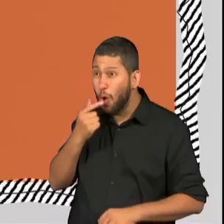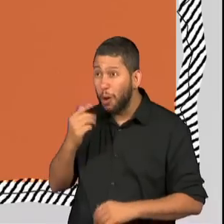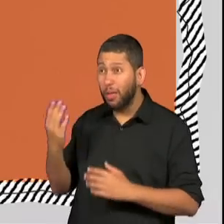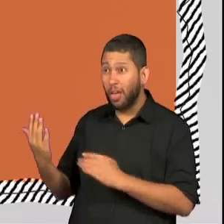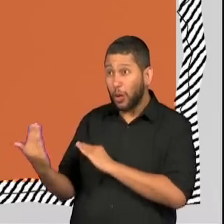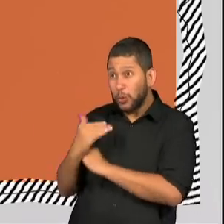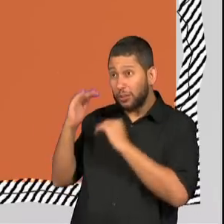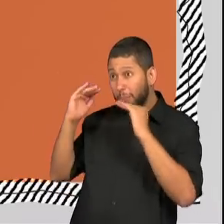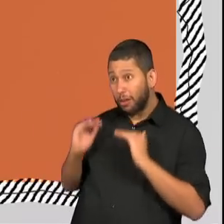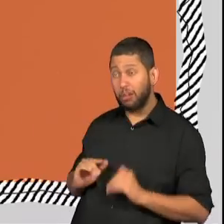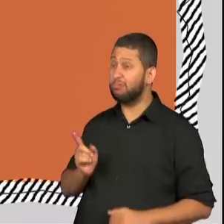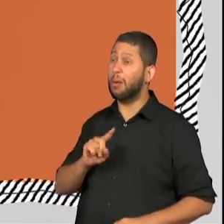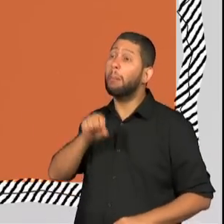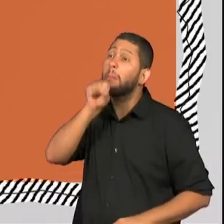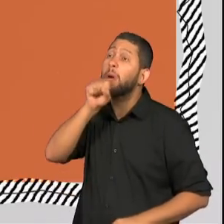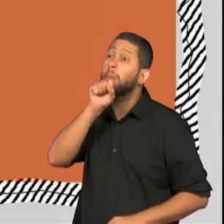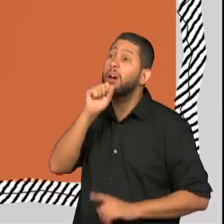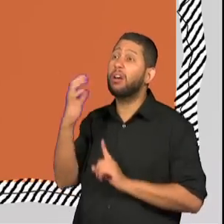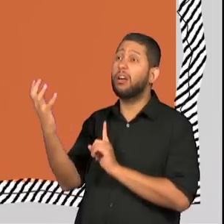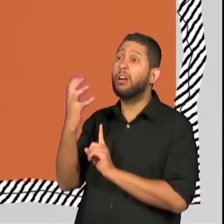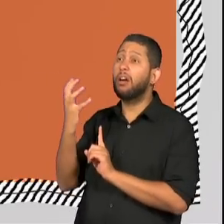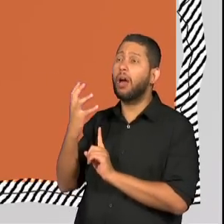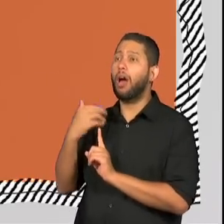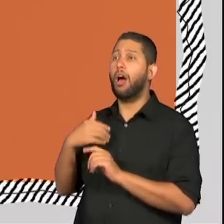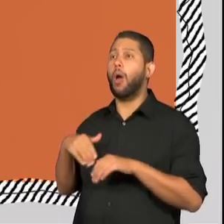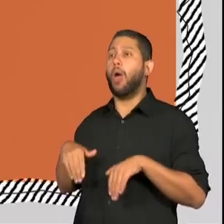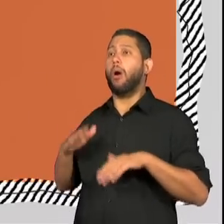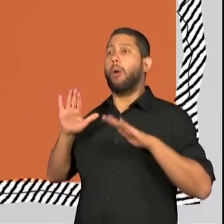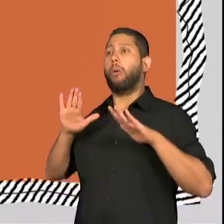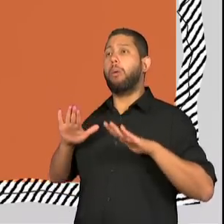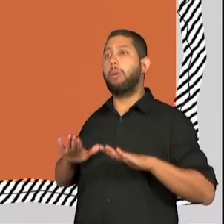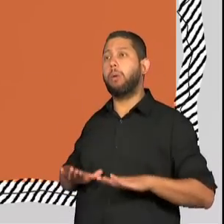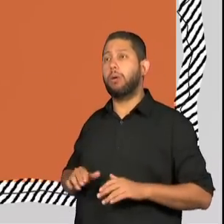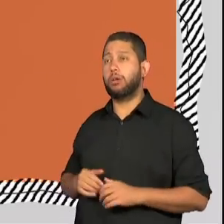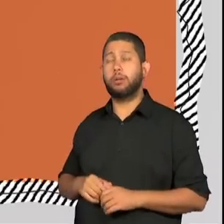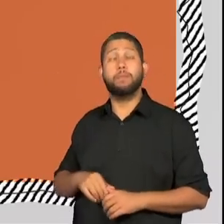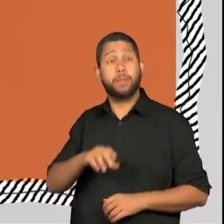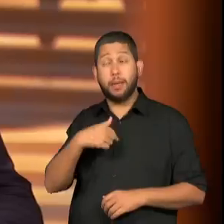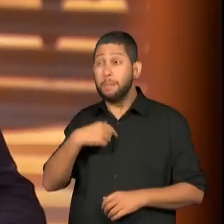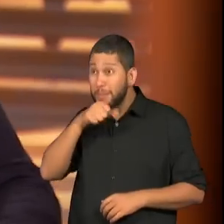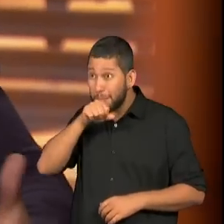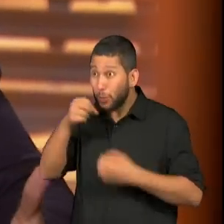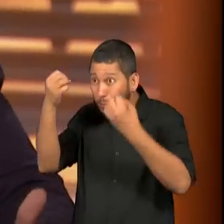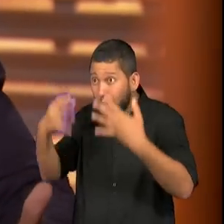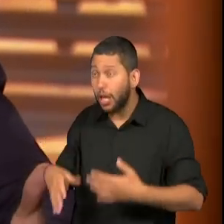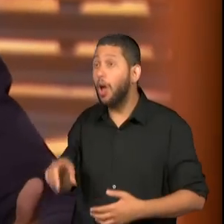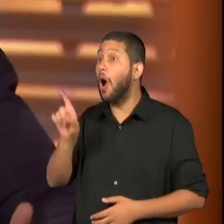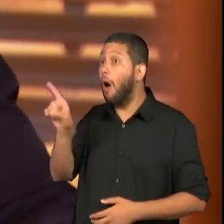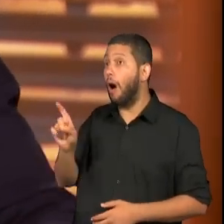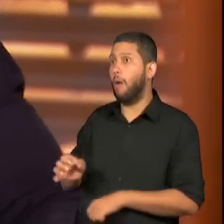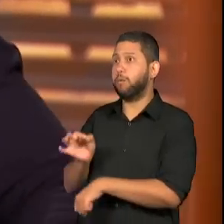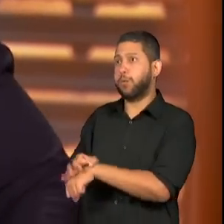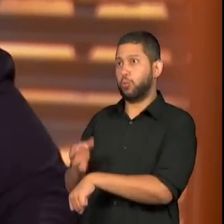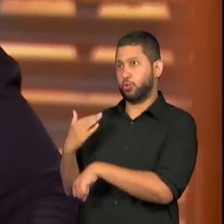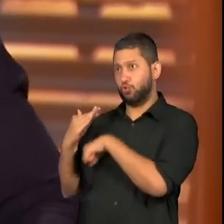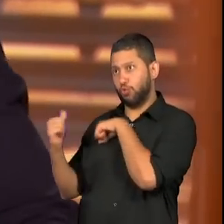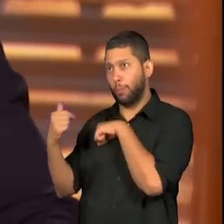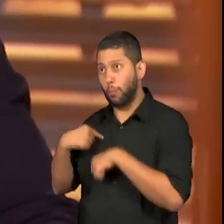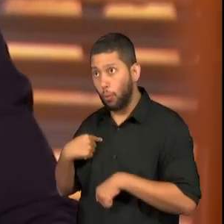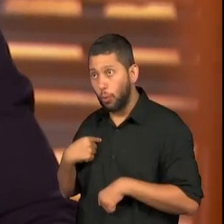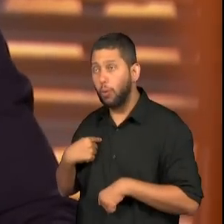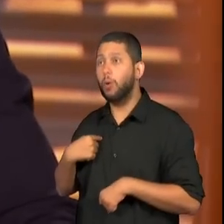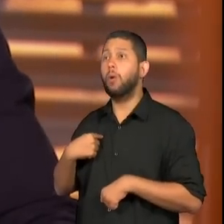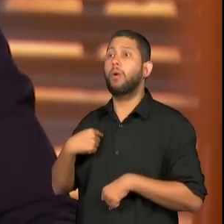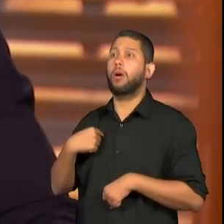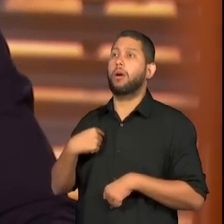mãe. Como? Quando eu expliquei pra ela, falei, mãe, eu recebi esse convite aqui. Porque o Celso, quando trouxe o convite pra mim, foi o Celso que me chamou